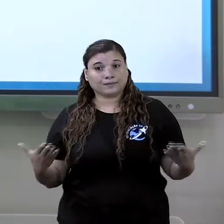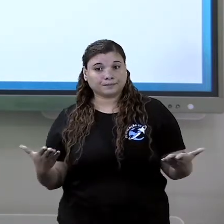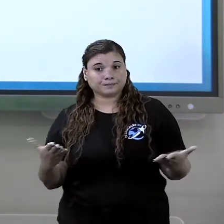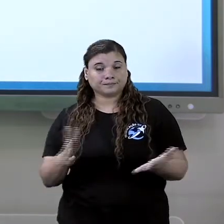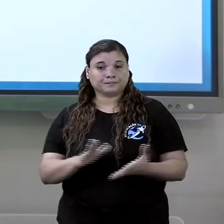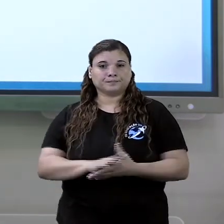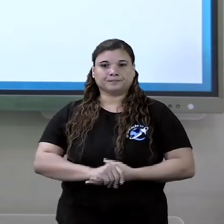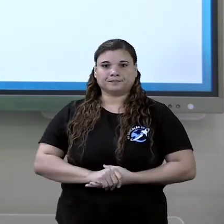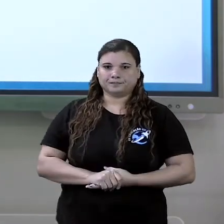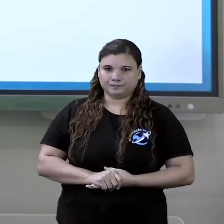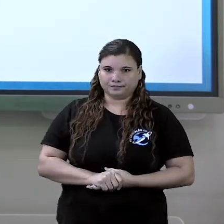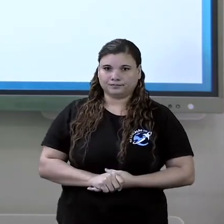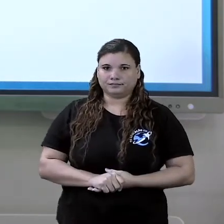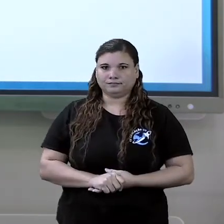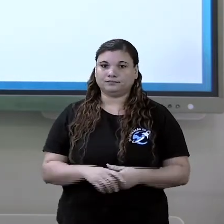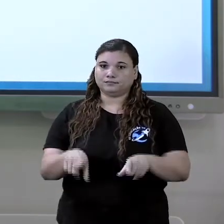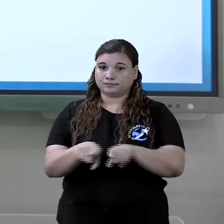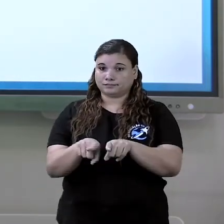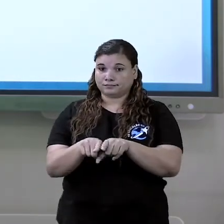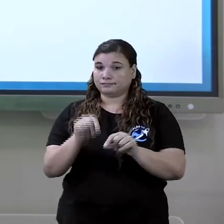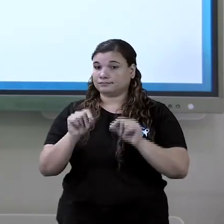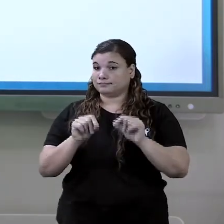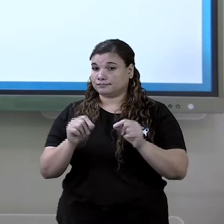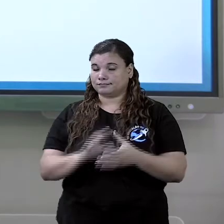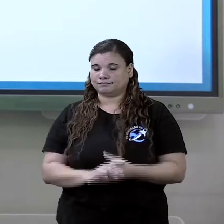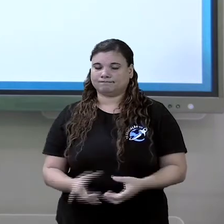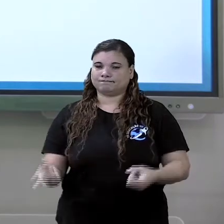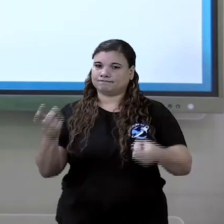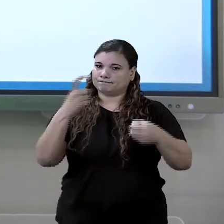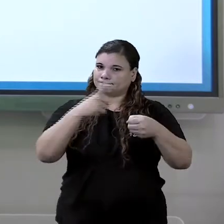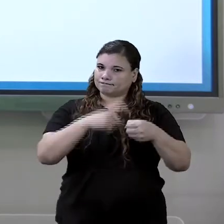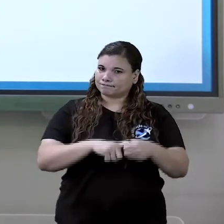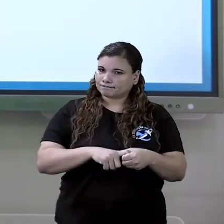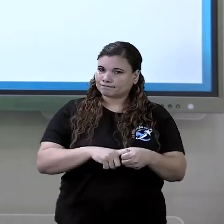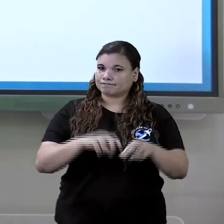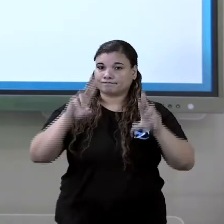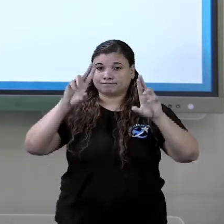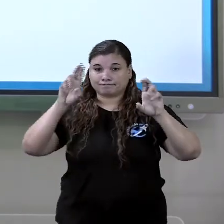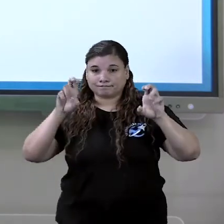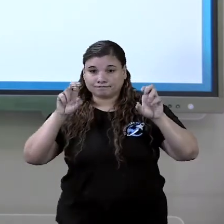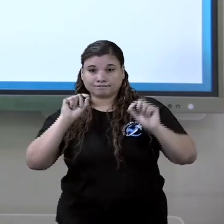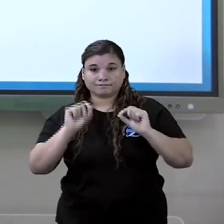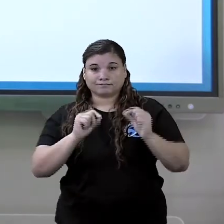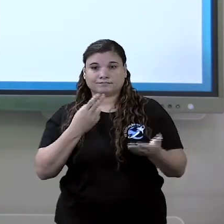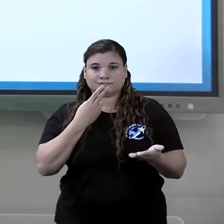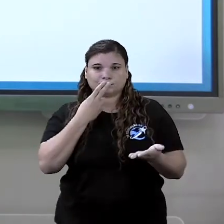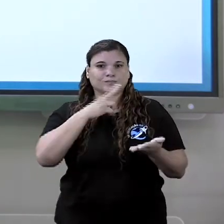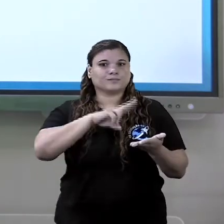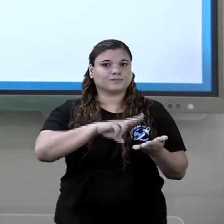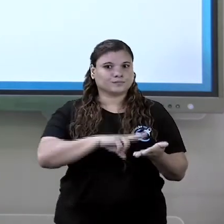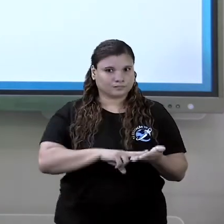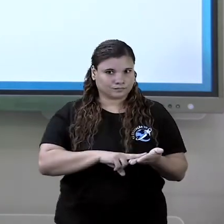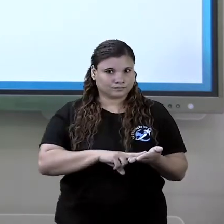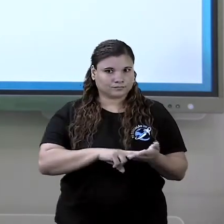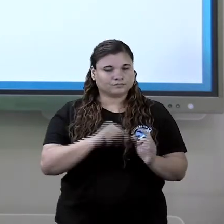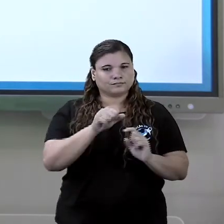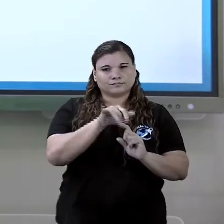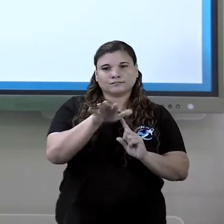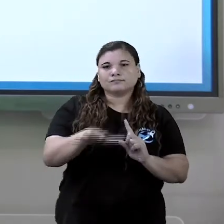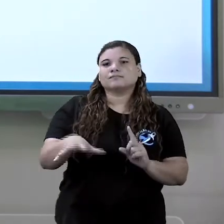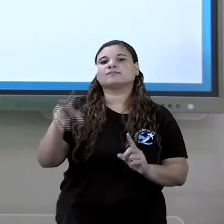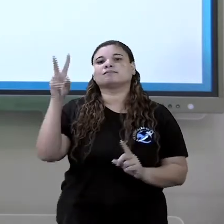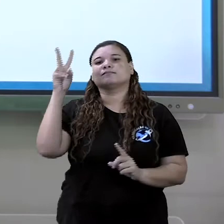Voltando lá na nossa temática da carta, como fonte histórica escrita. Hoje,